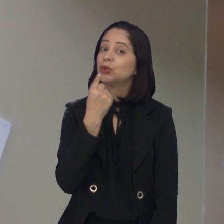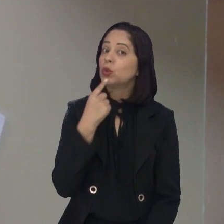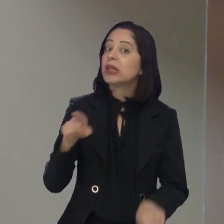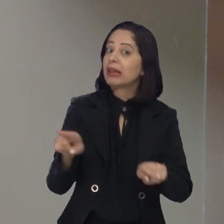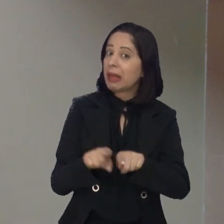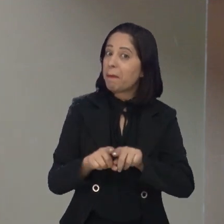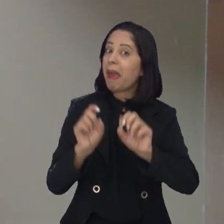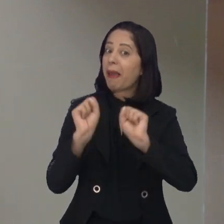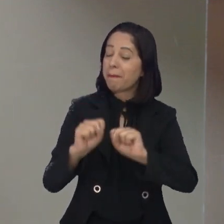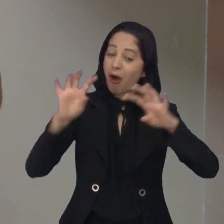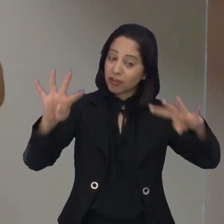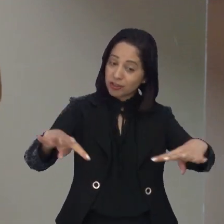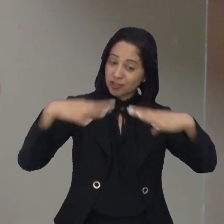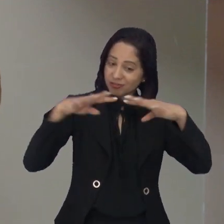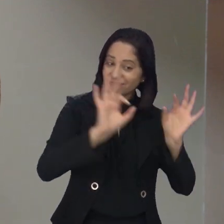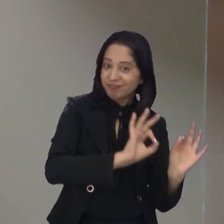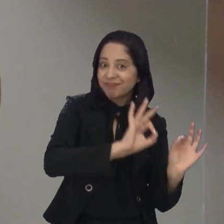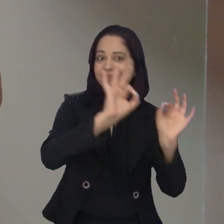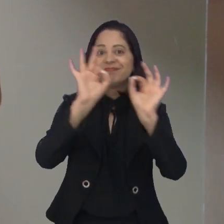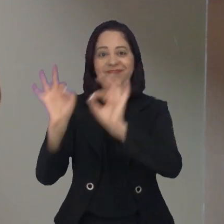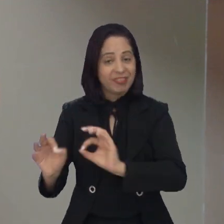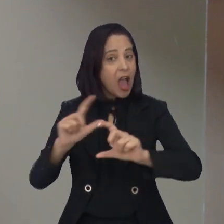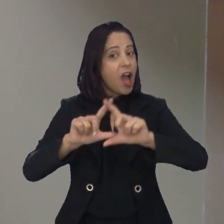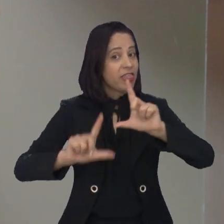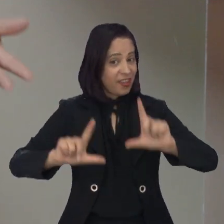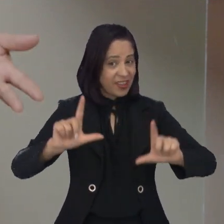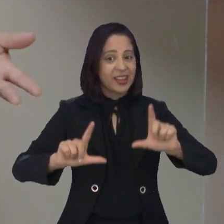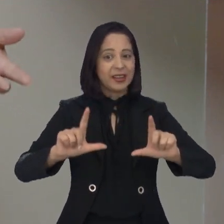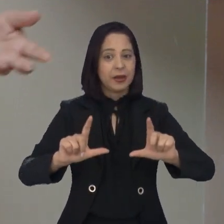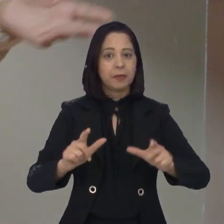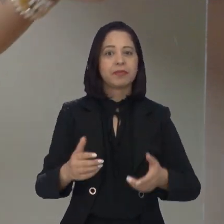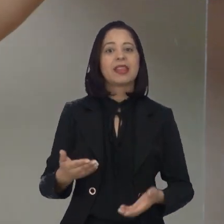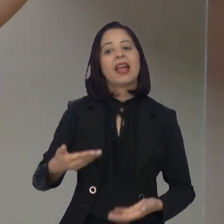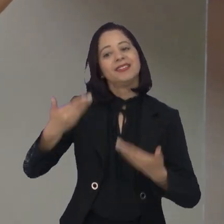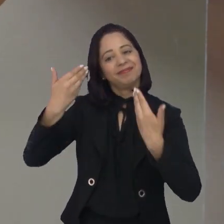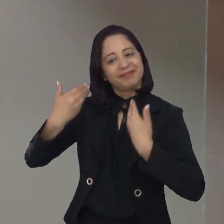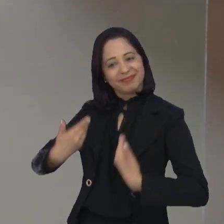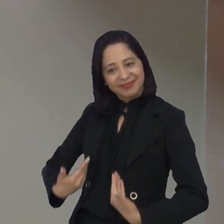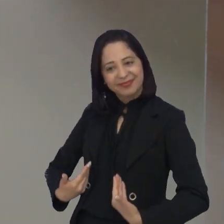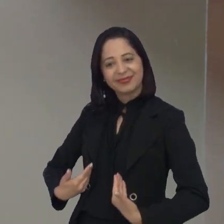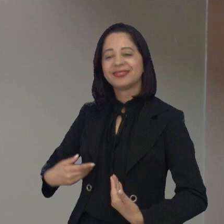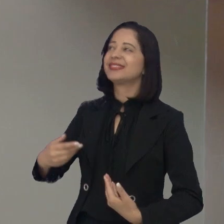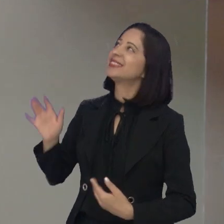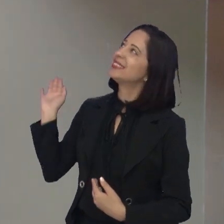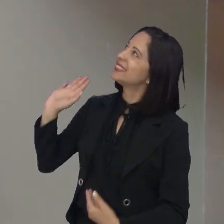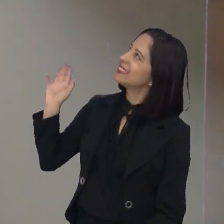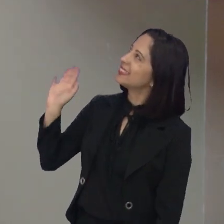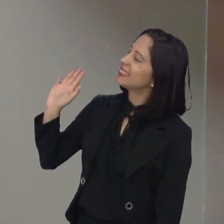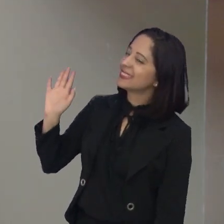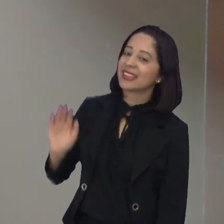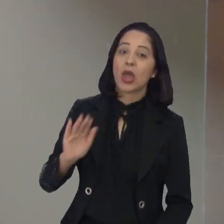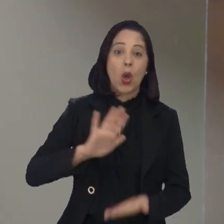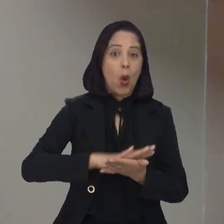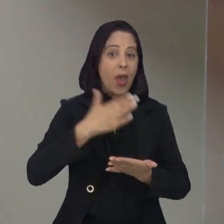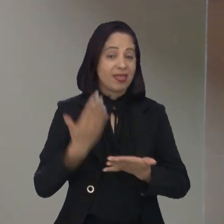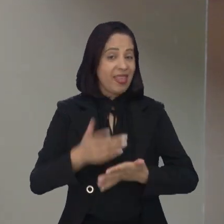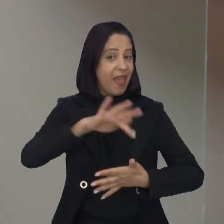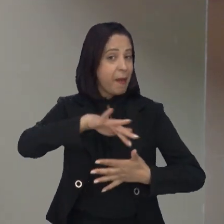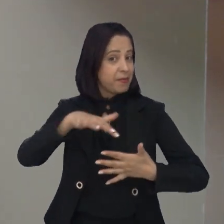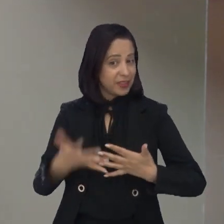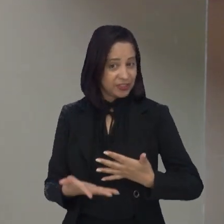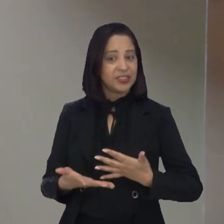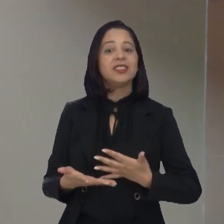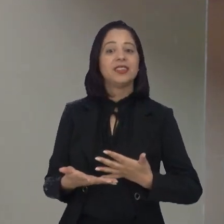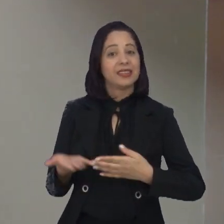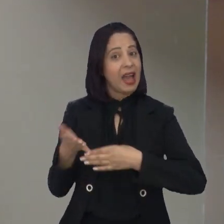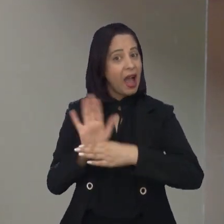tem acesso a toda a programação da TV Câmara. E a Ana Furtado está aqui, ó, do meu ladinho, está na tradução em